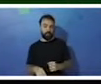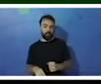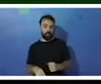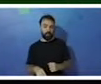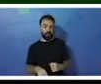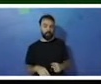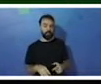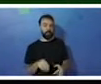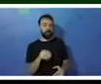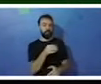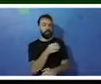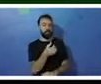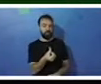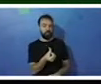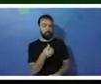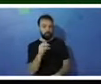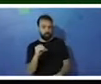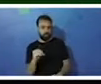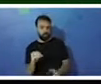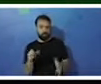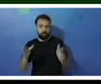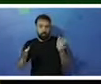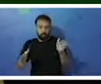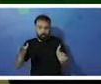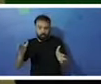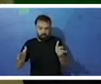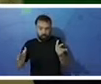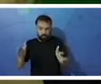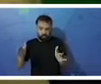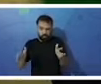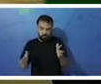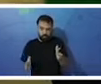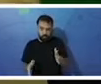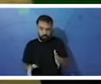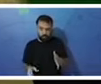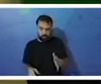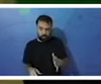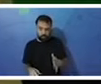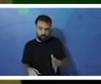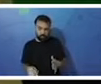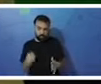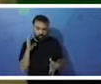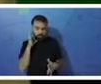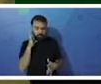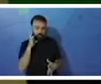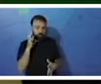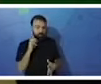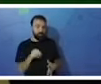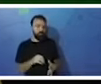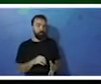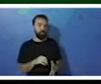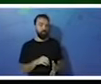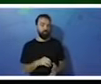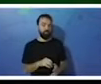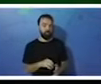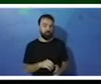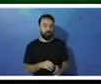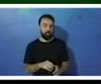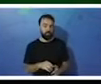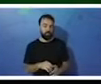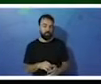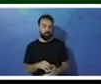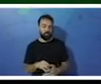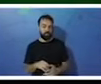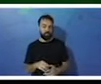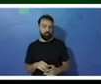último, 60. Ele está entre. Vamos lá utilizar a tabuada do 8. O 60, olha